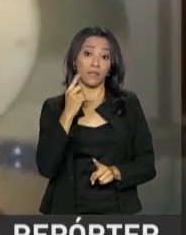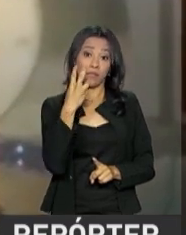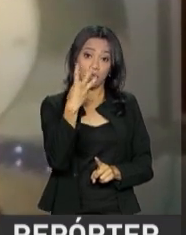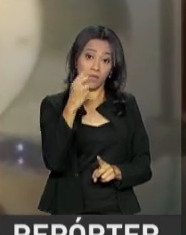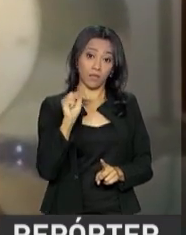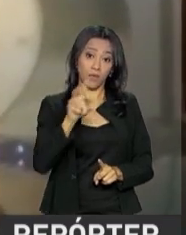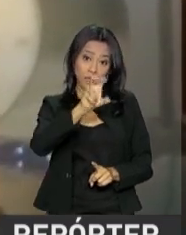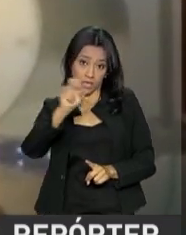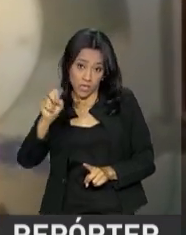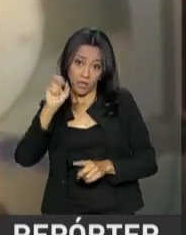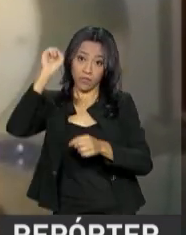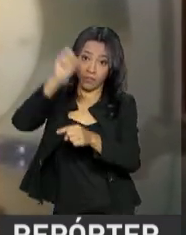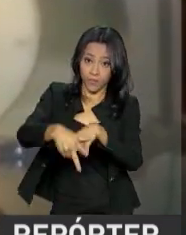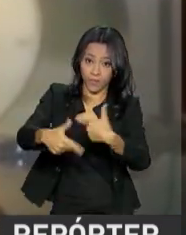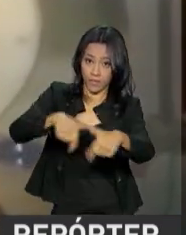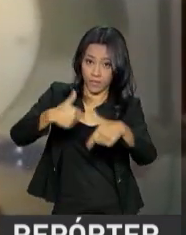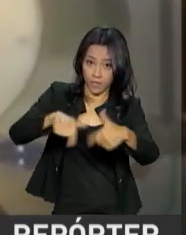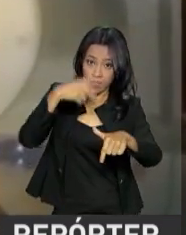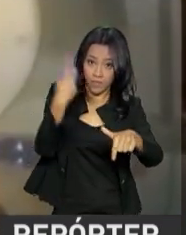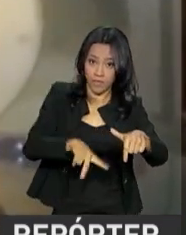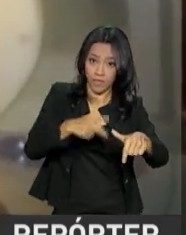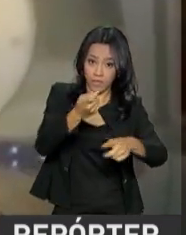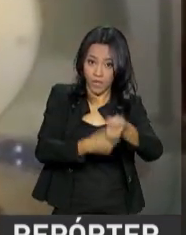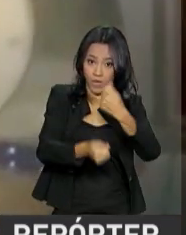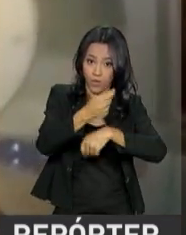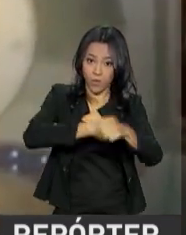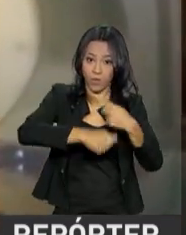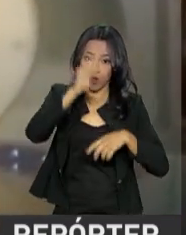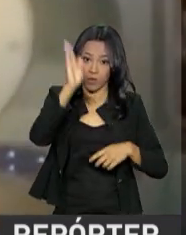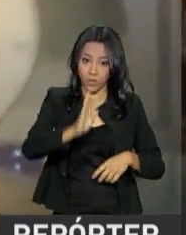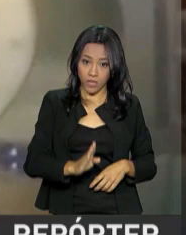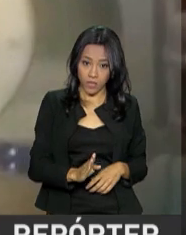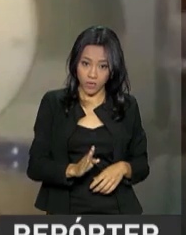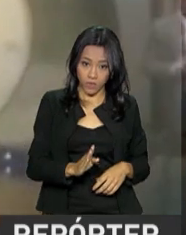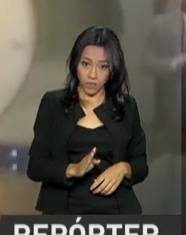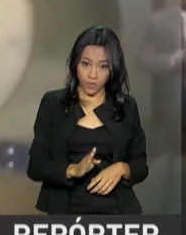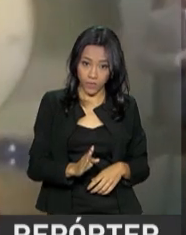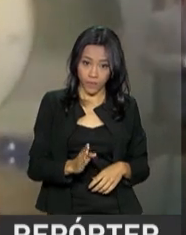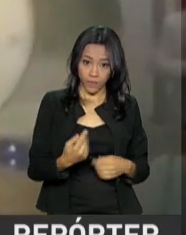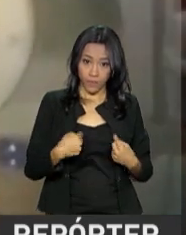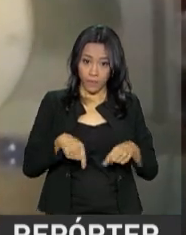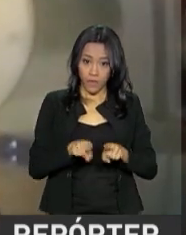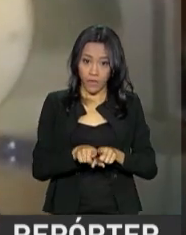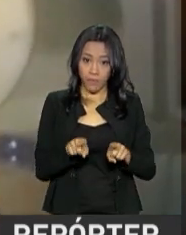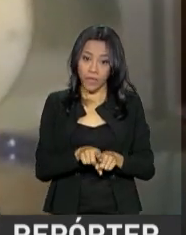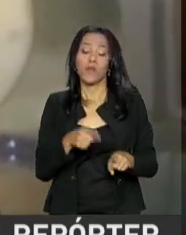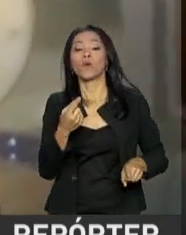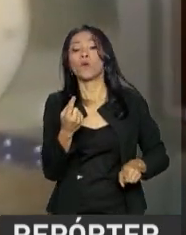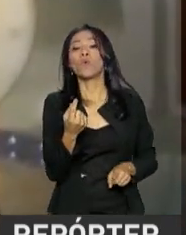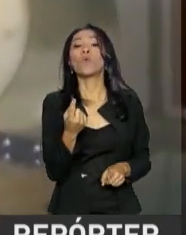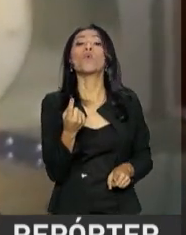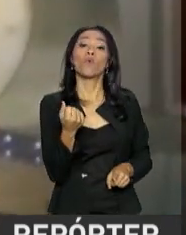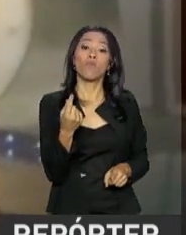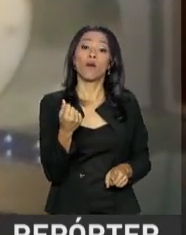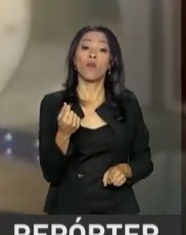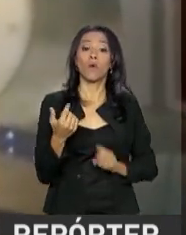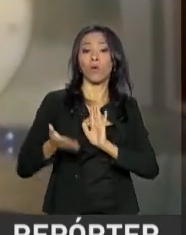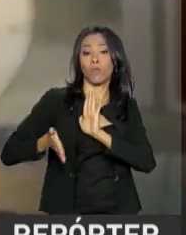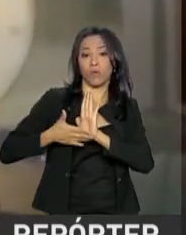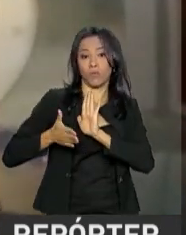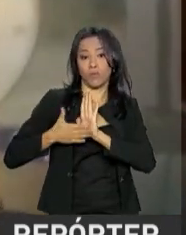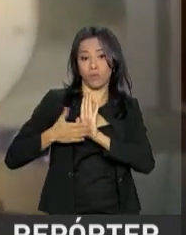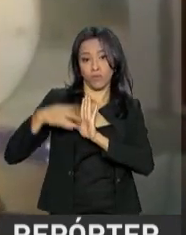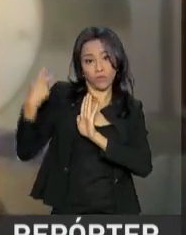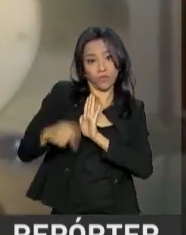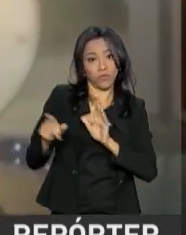economia brasileira como o deságio em relação com os ao valor proposto pela agência nacional de energia